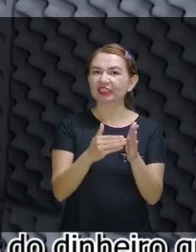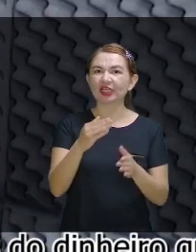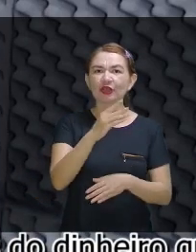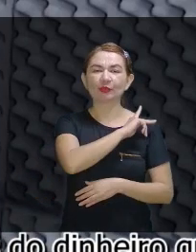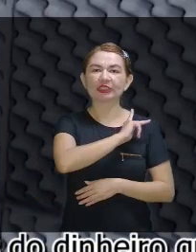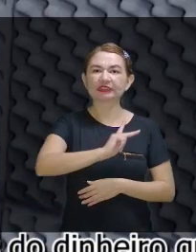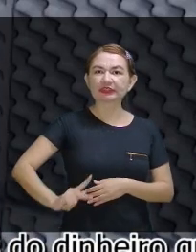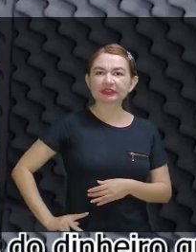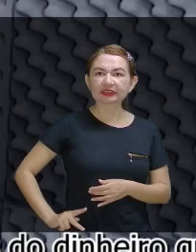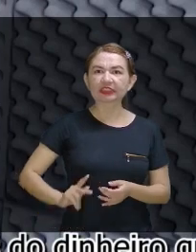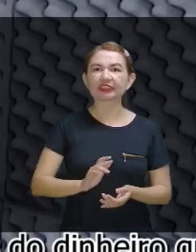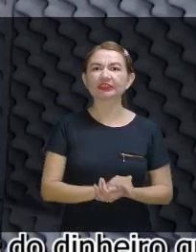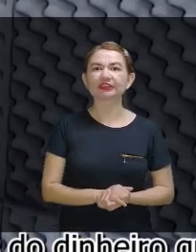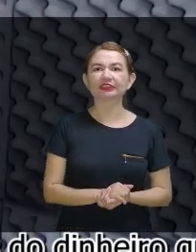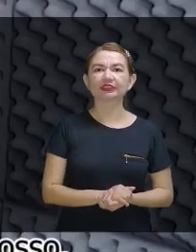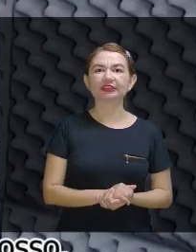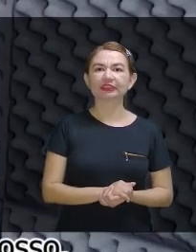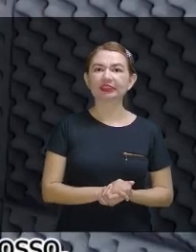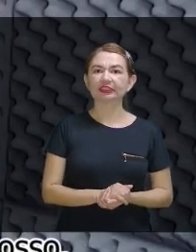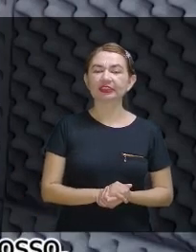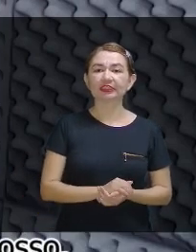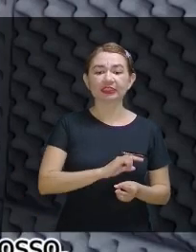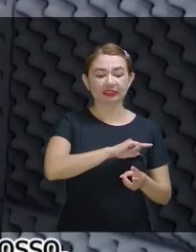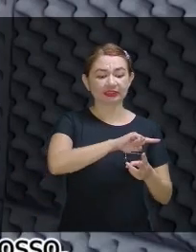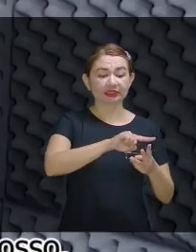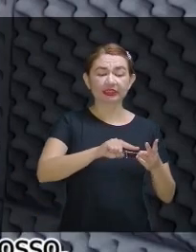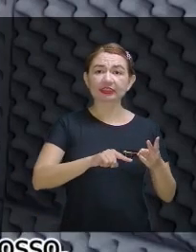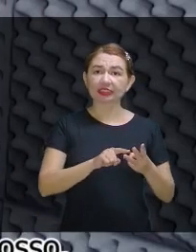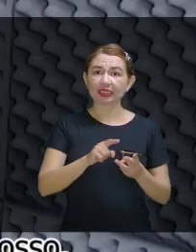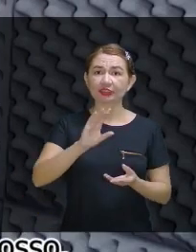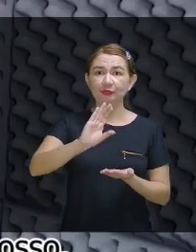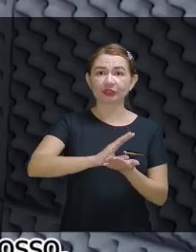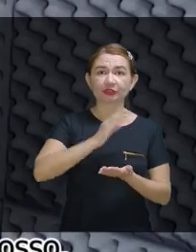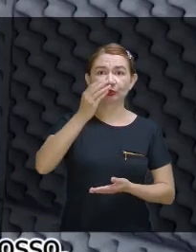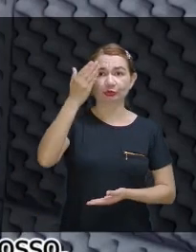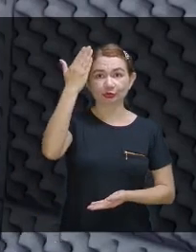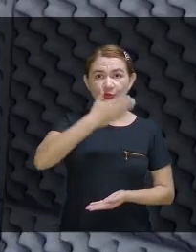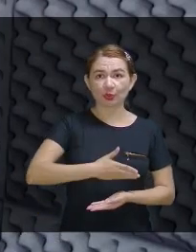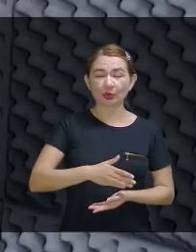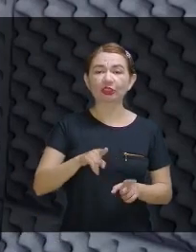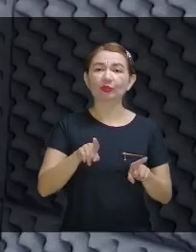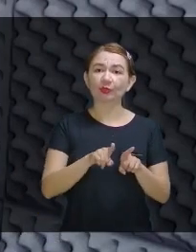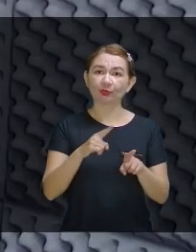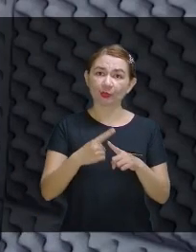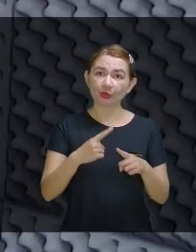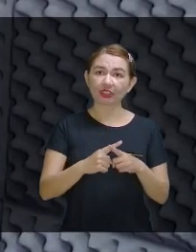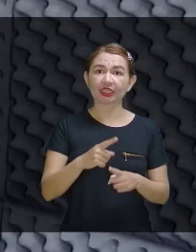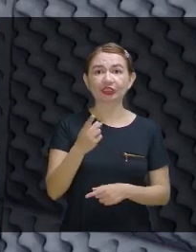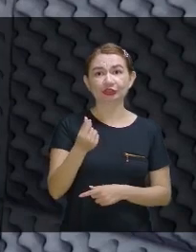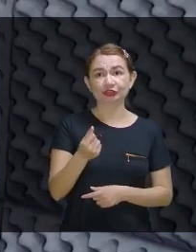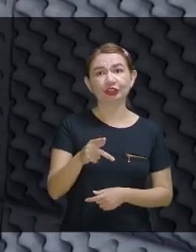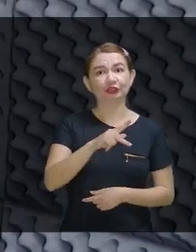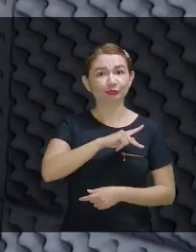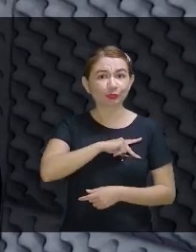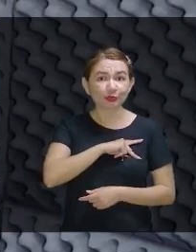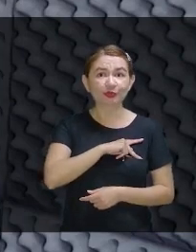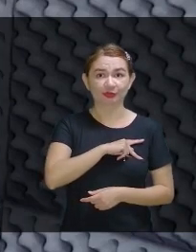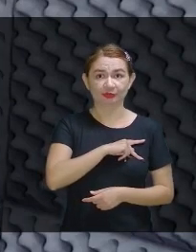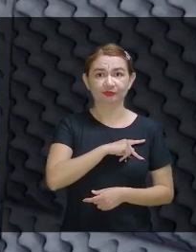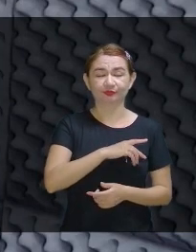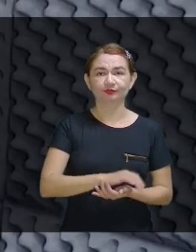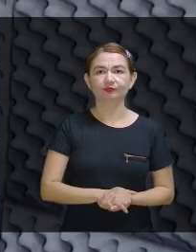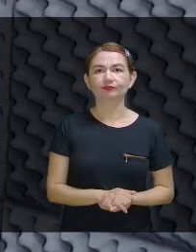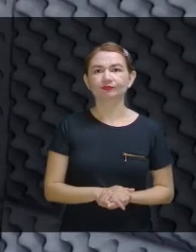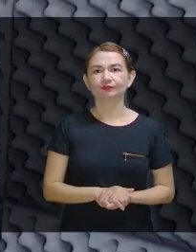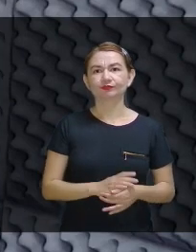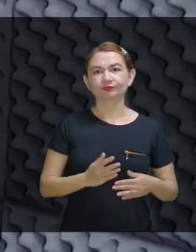Ele tem que apresentar 3 prestações de contas do dinheiro que ele gasta, que é um dinheiro público, é o dinheiro nosso. E ele tem que prestar contas. Mas voltando, eu